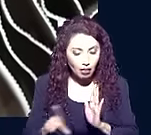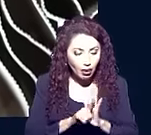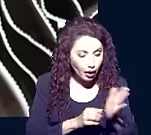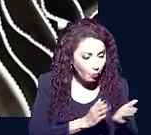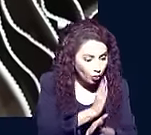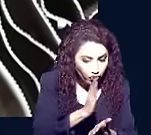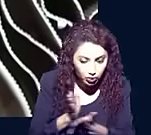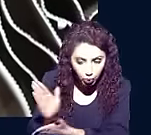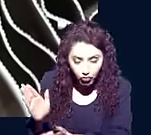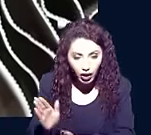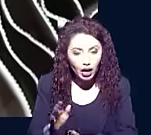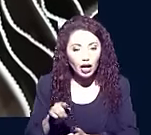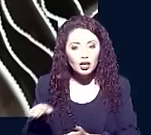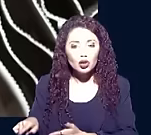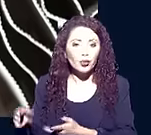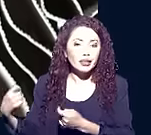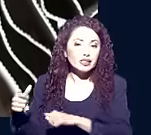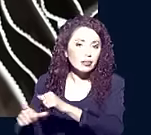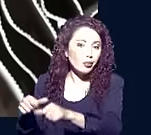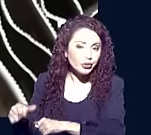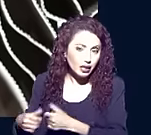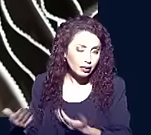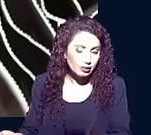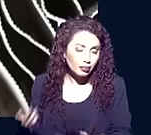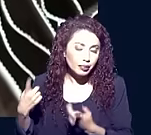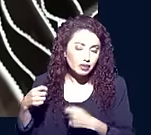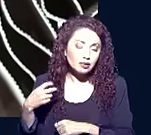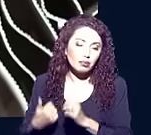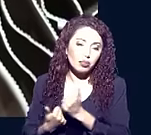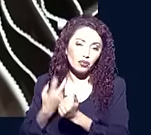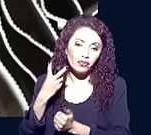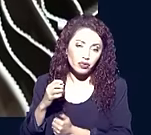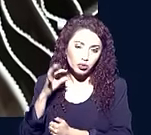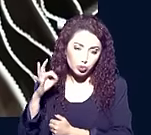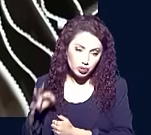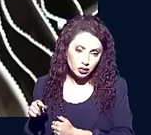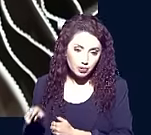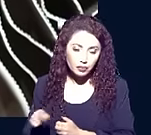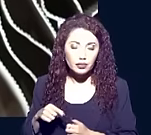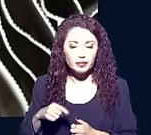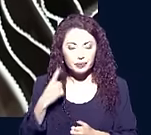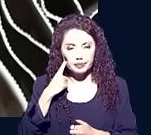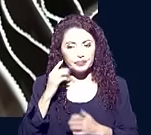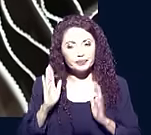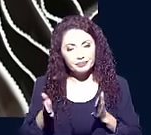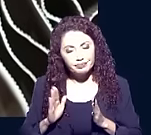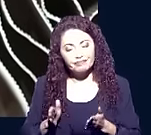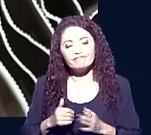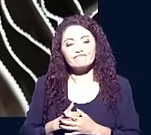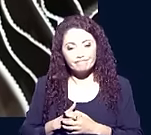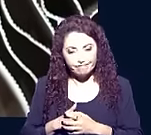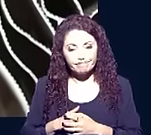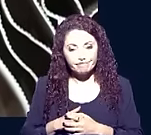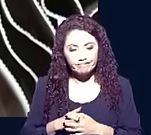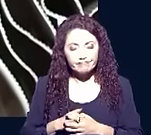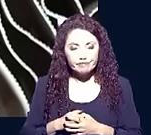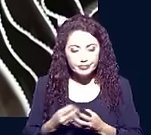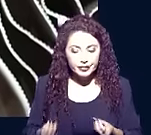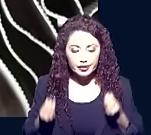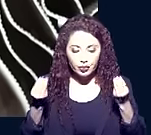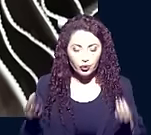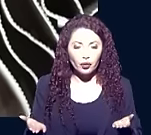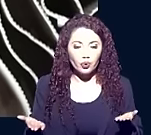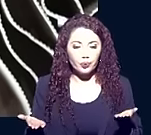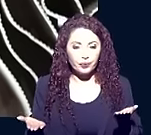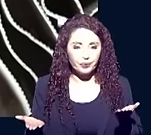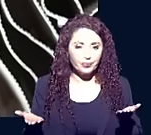totalidade seja modificada eu penso que já aconteceu um estabelecimento de pesos e contrapesos entre o congresso